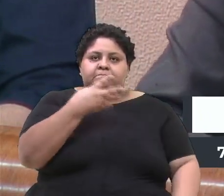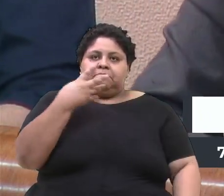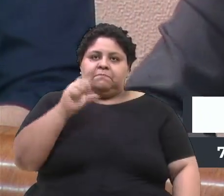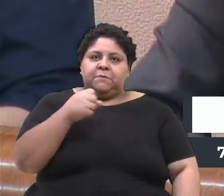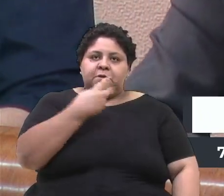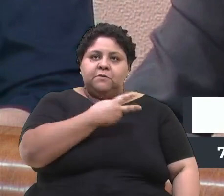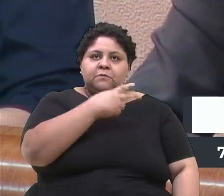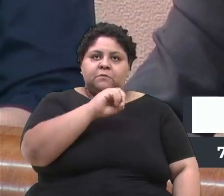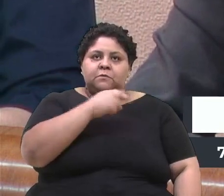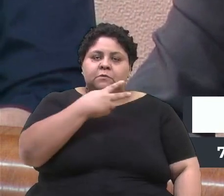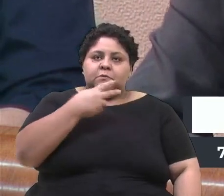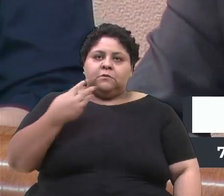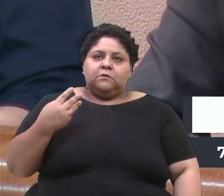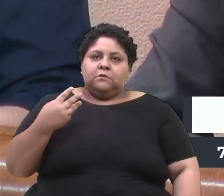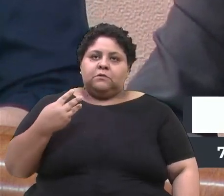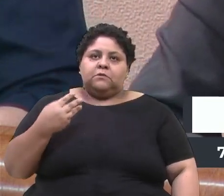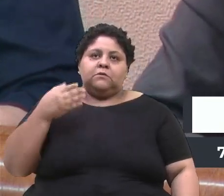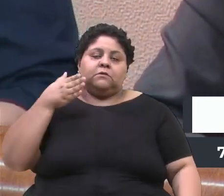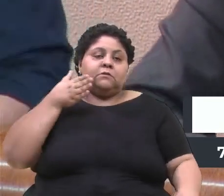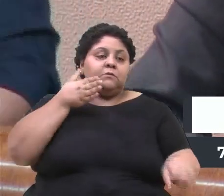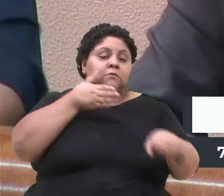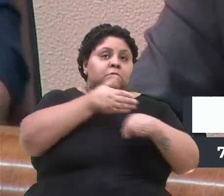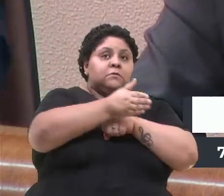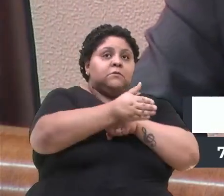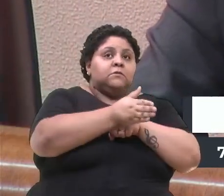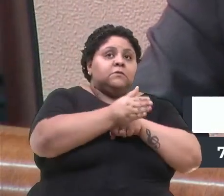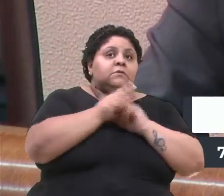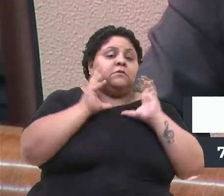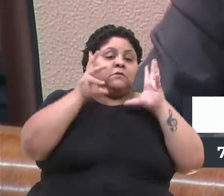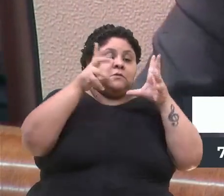2023 foi aprovado por